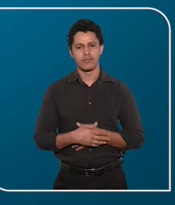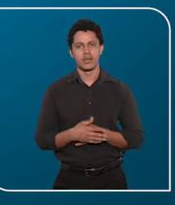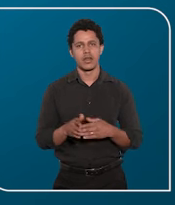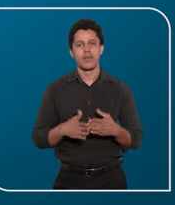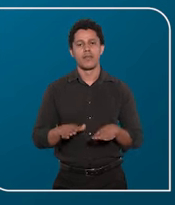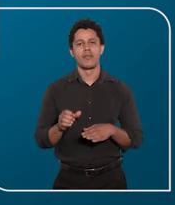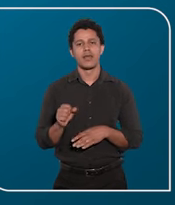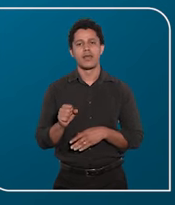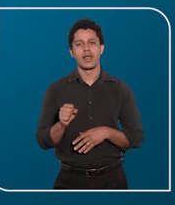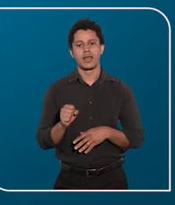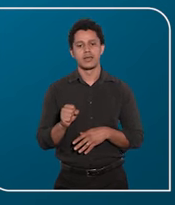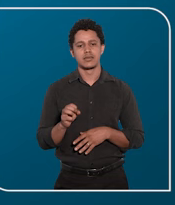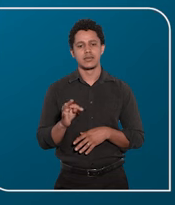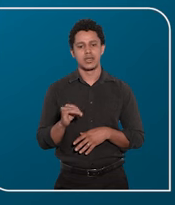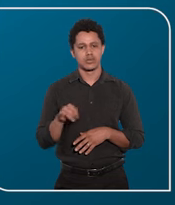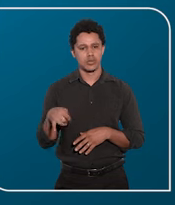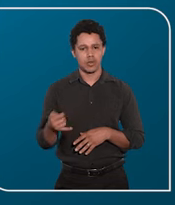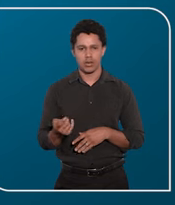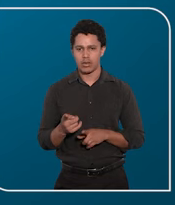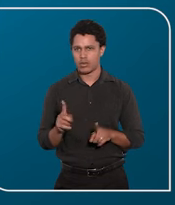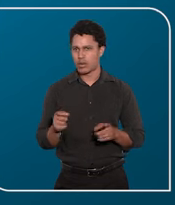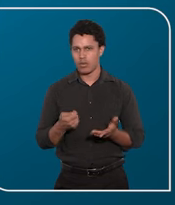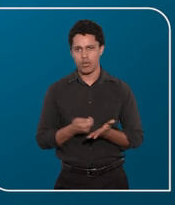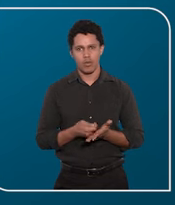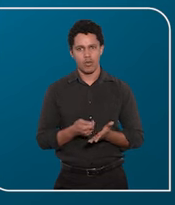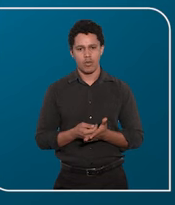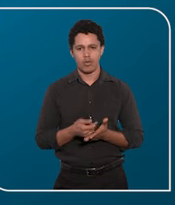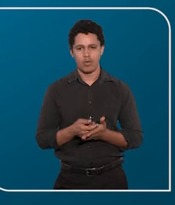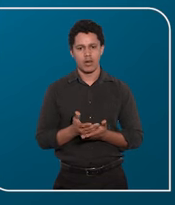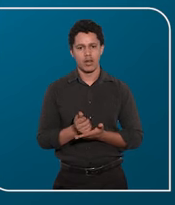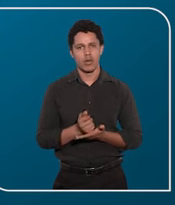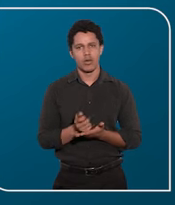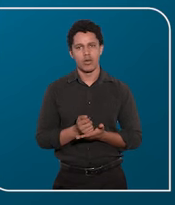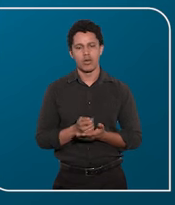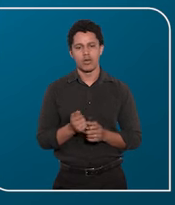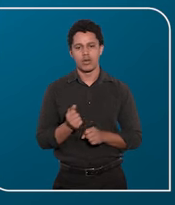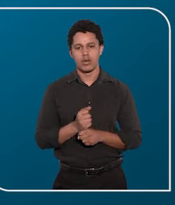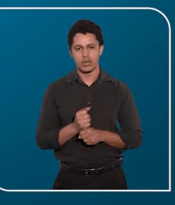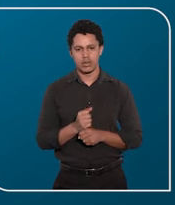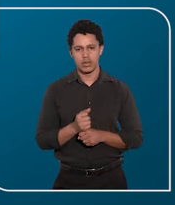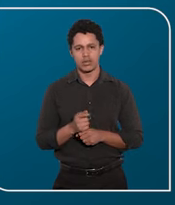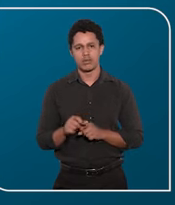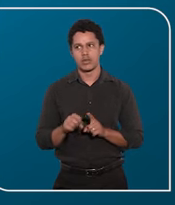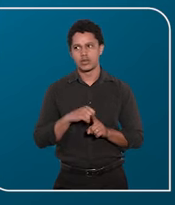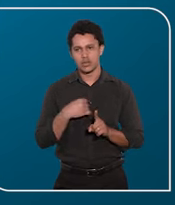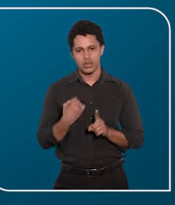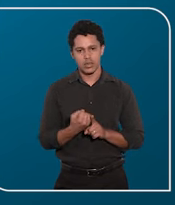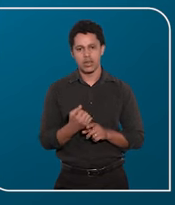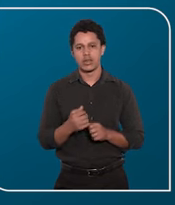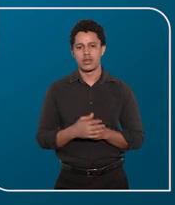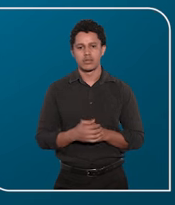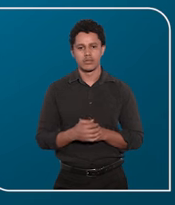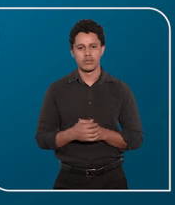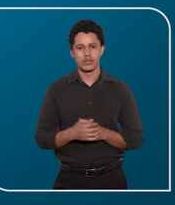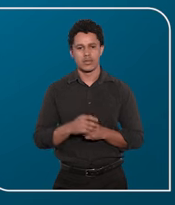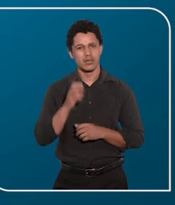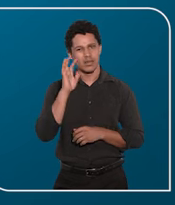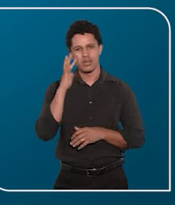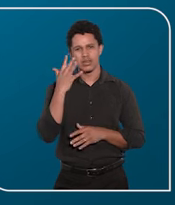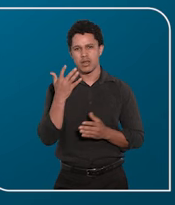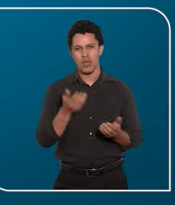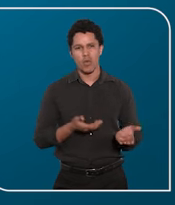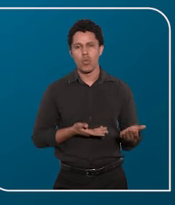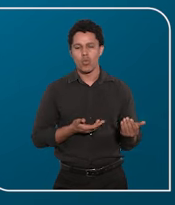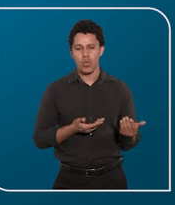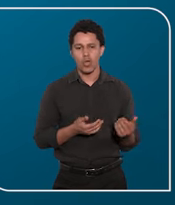STJ dizendo que não cabe a cobrança de anuidade para a sociedade de advogados. Aliás, uma decisão bem moderna a